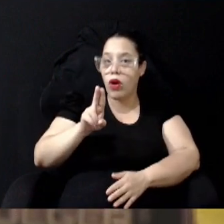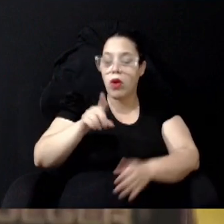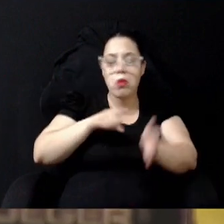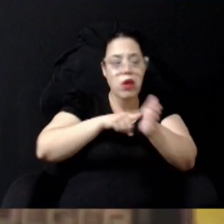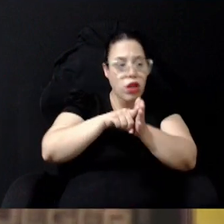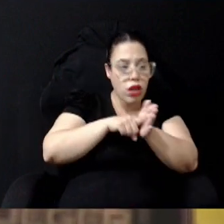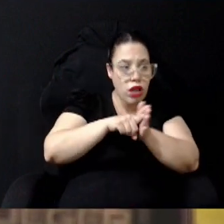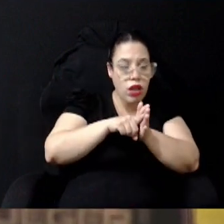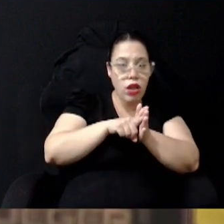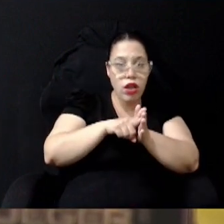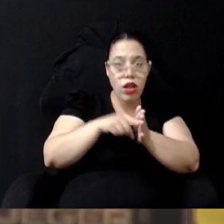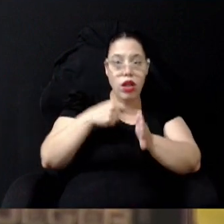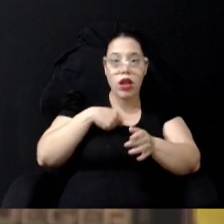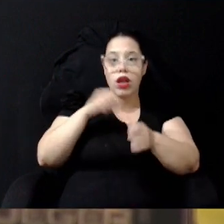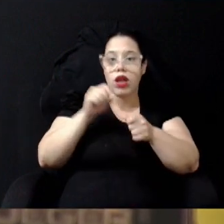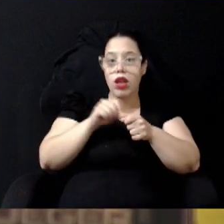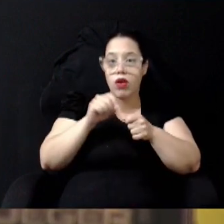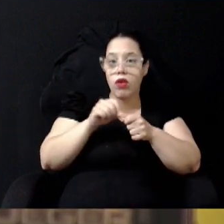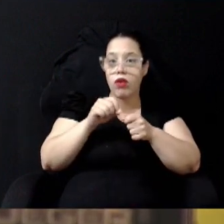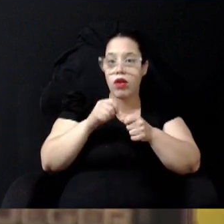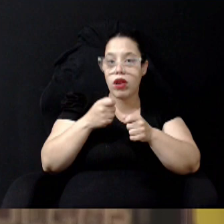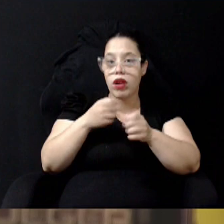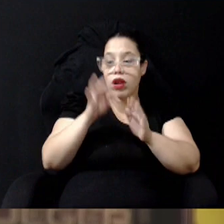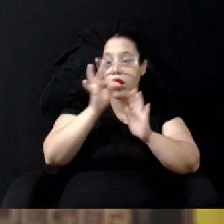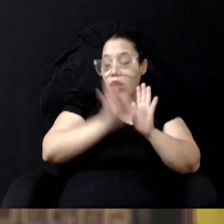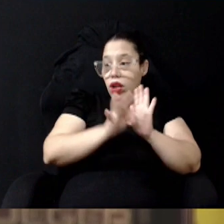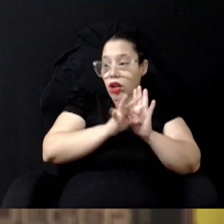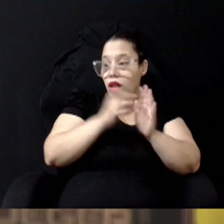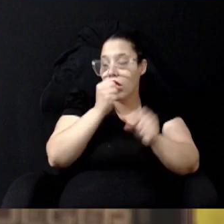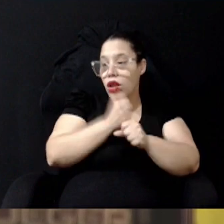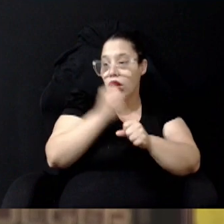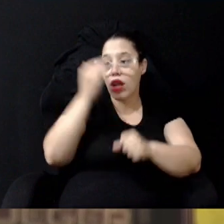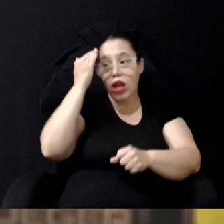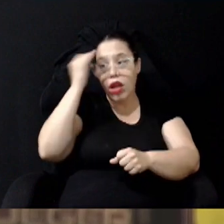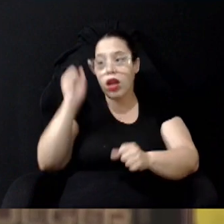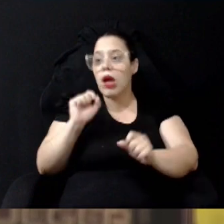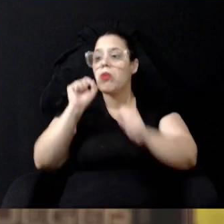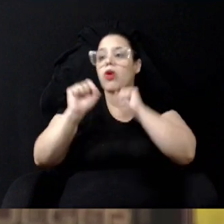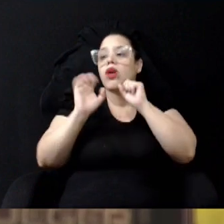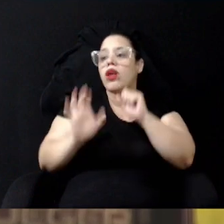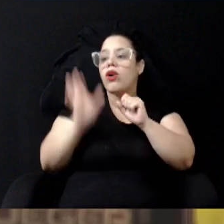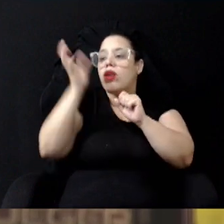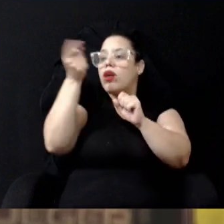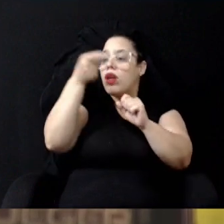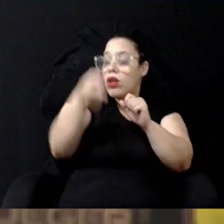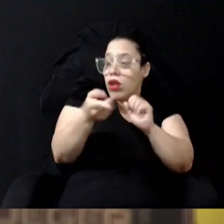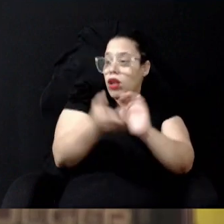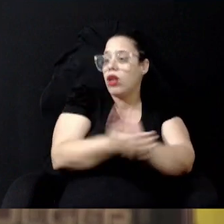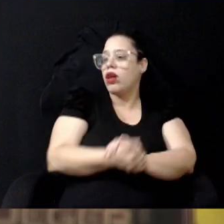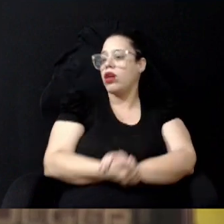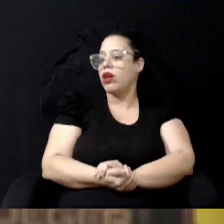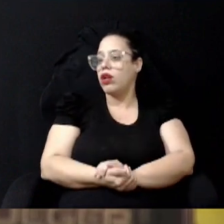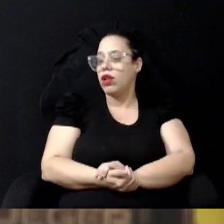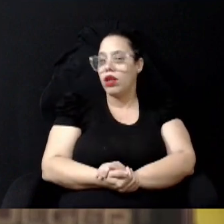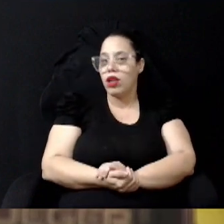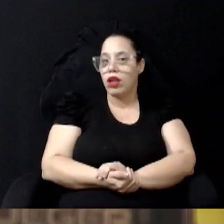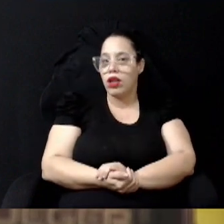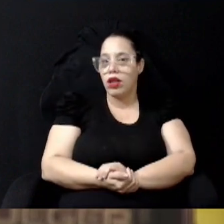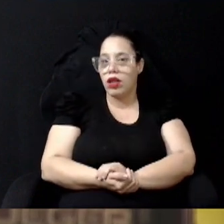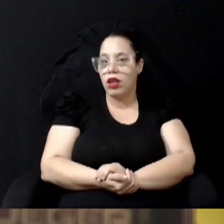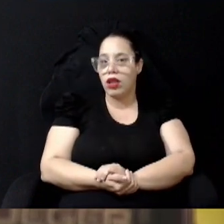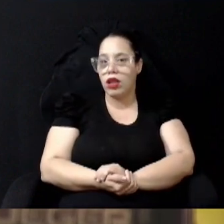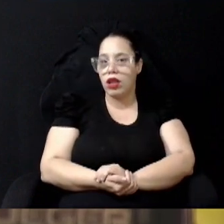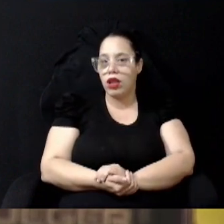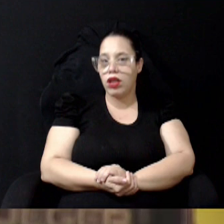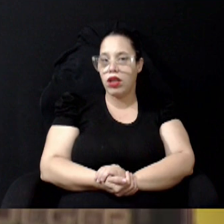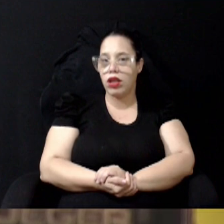fiz naquele ano, para mim poder saber o que estava acontecendo ali. Mas eu também me preocupo muito